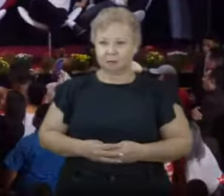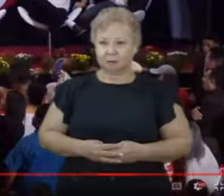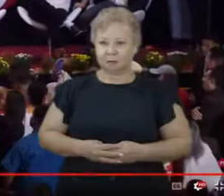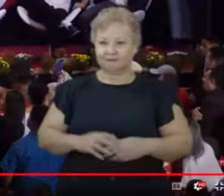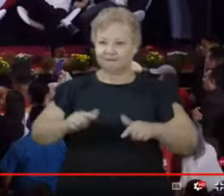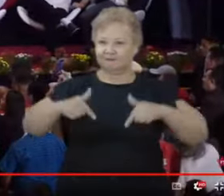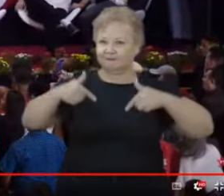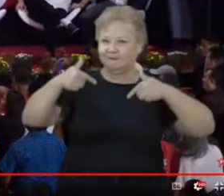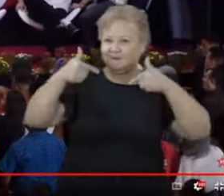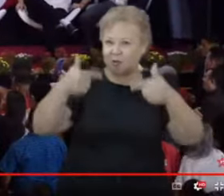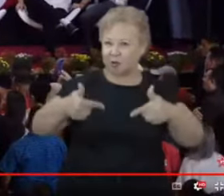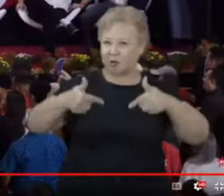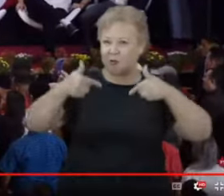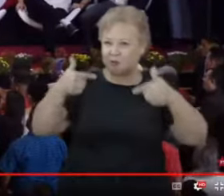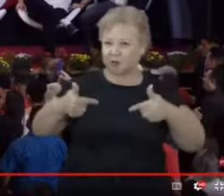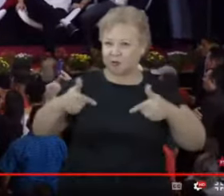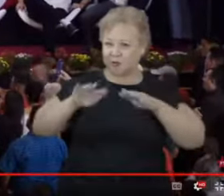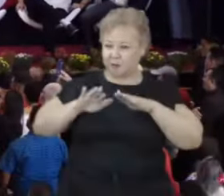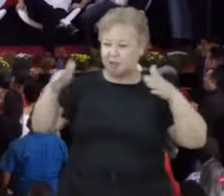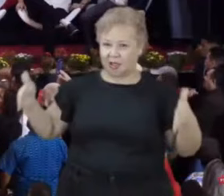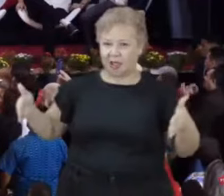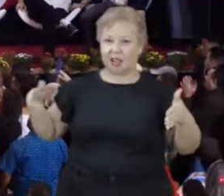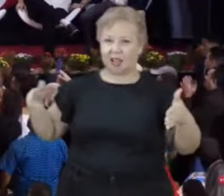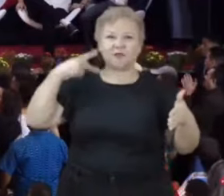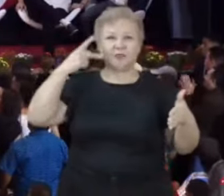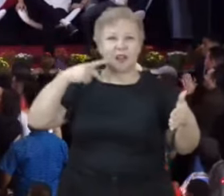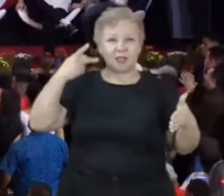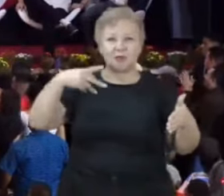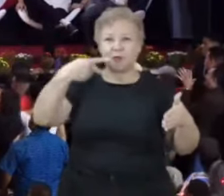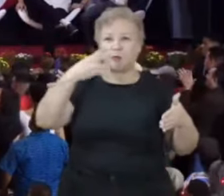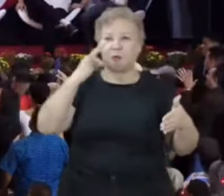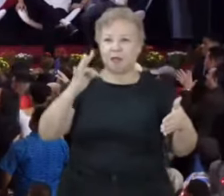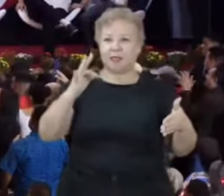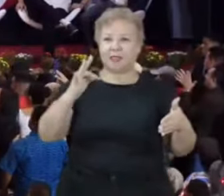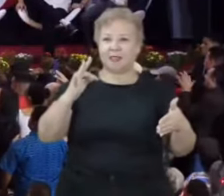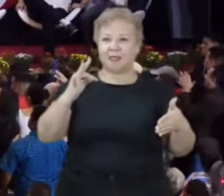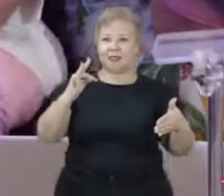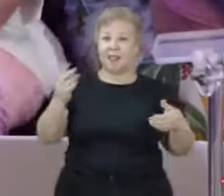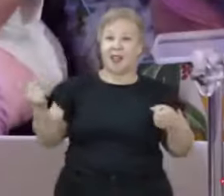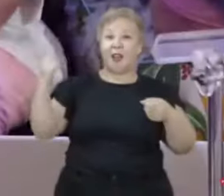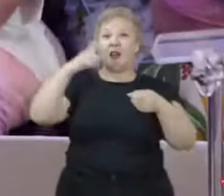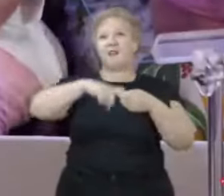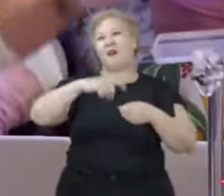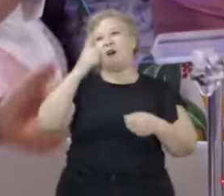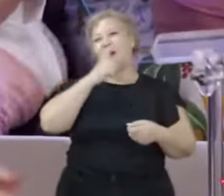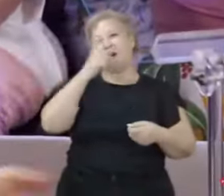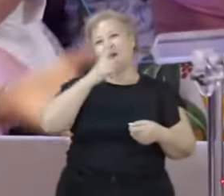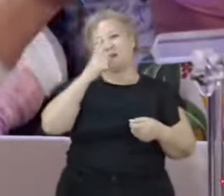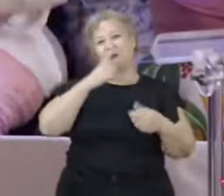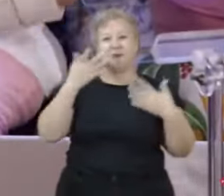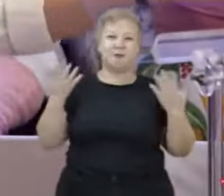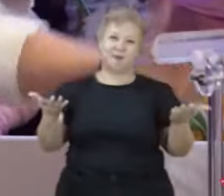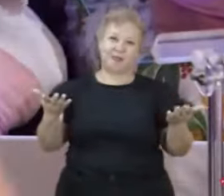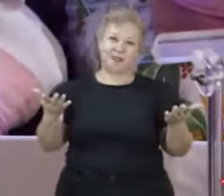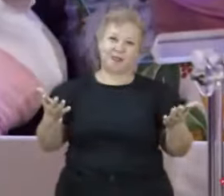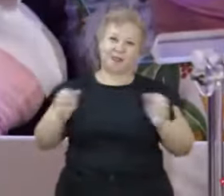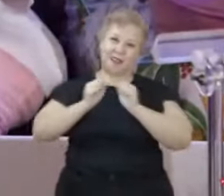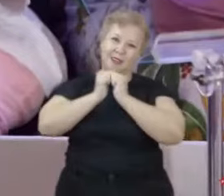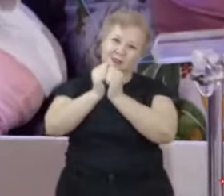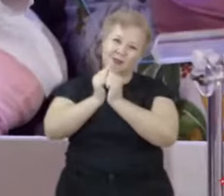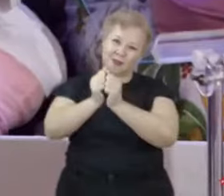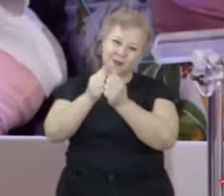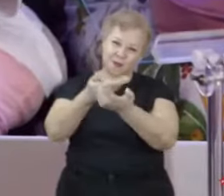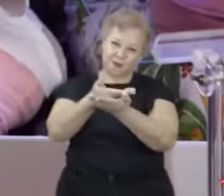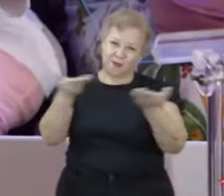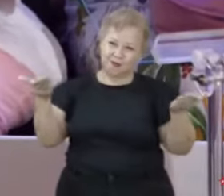Aguerrida bancada de vereadores do PT, contem comigo ao lado de